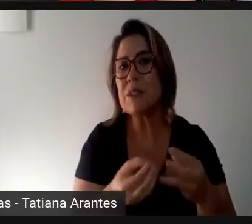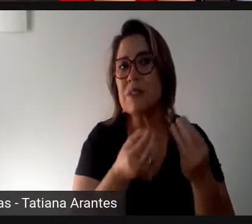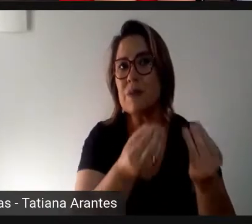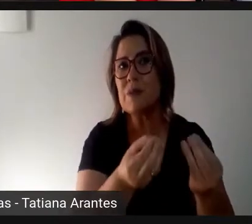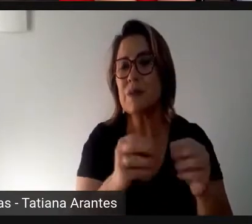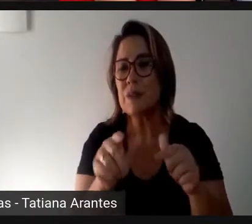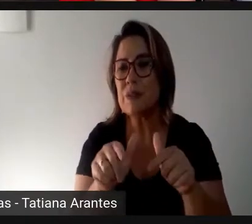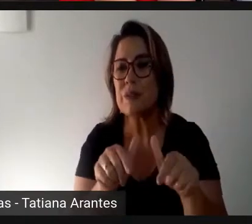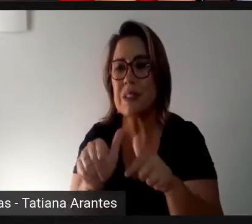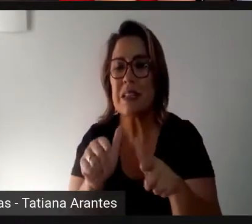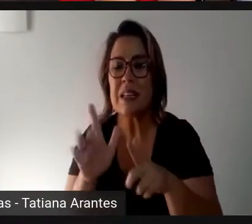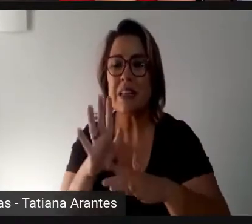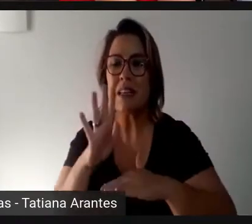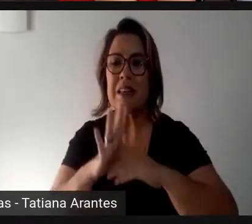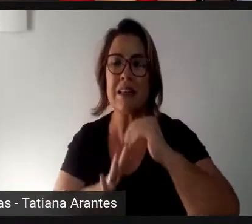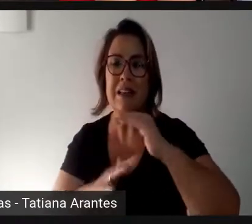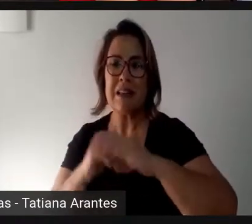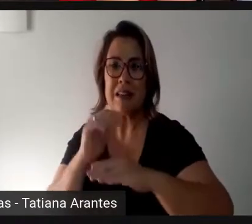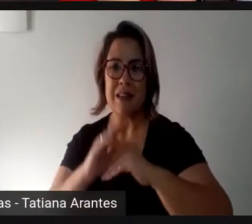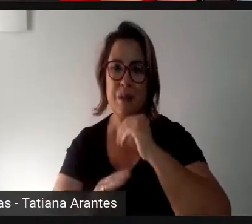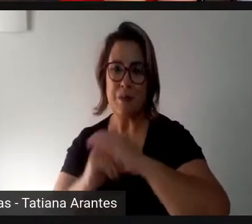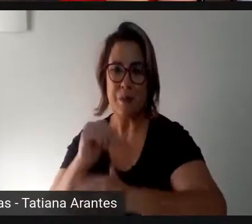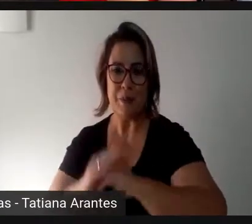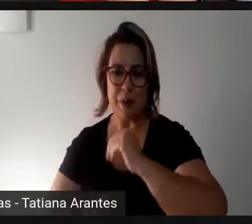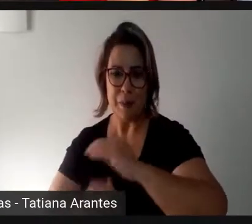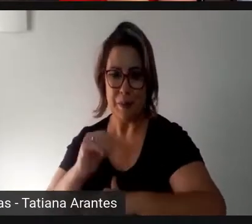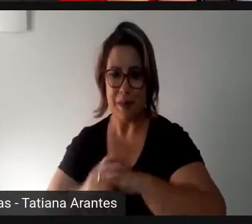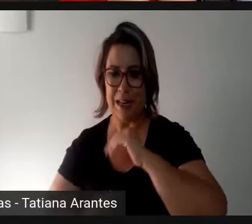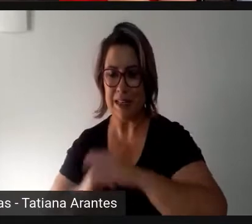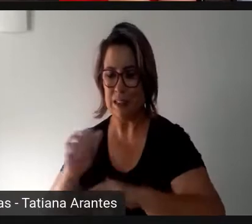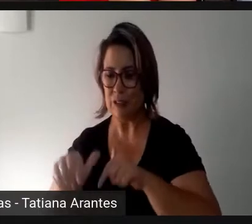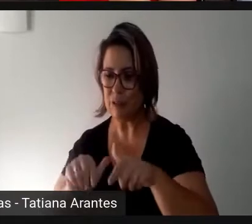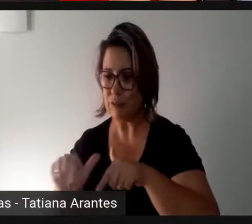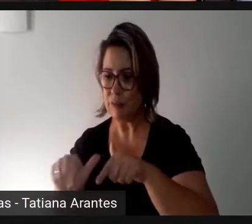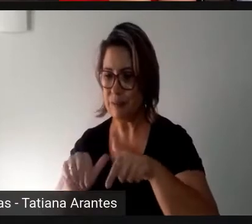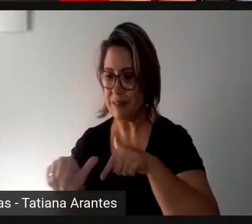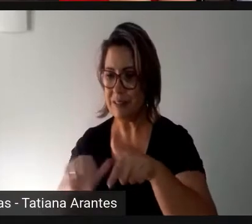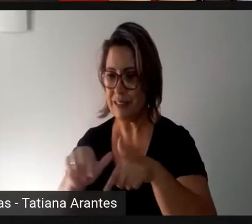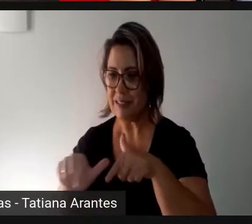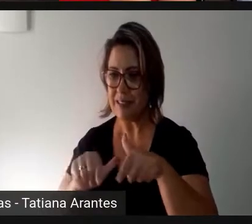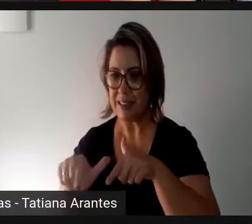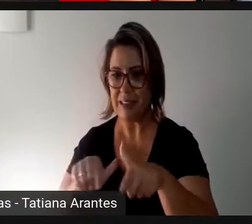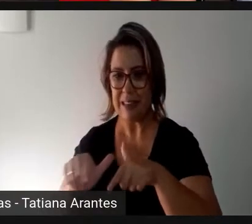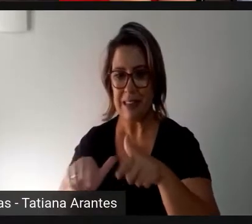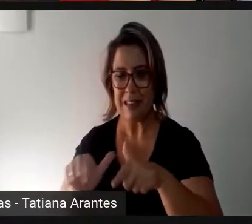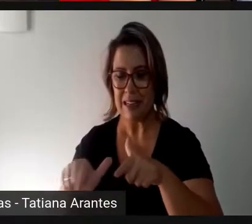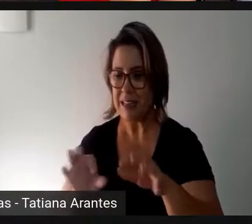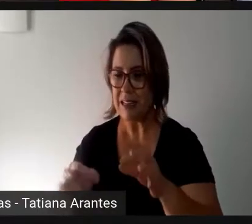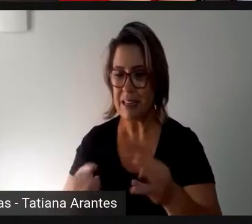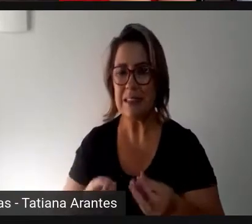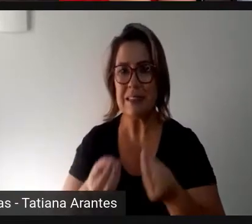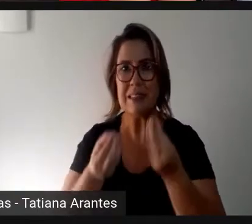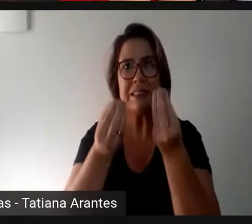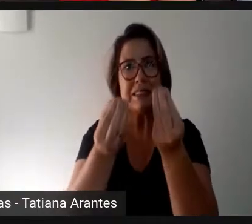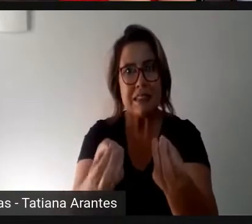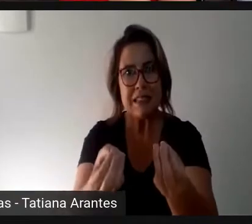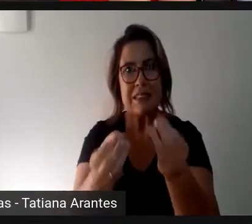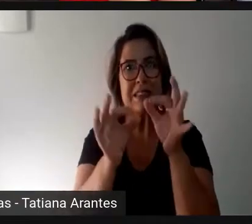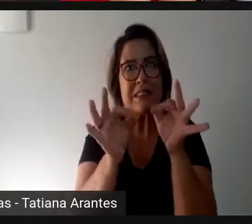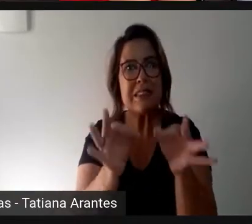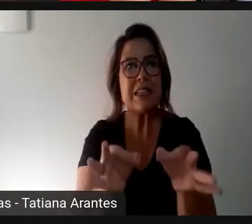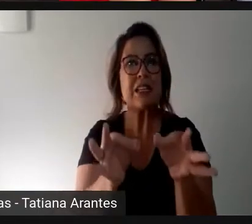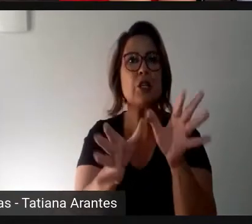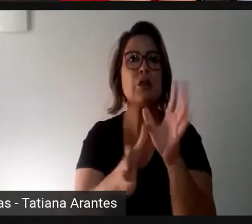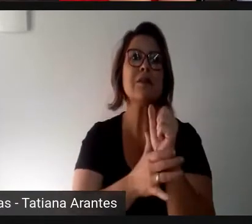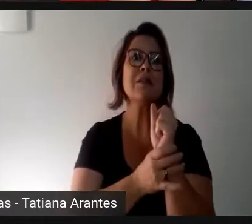boas práticas de entregas de resultados, não obstante elas não estarem necessariamente normatizadas, elas também têm que ser garantidas.